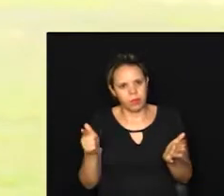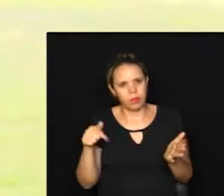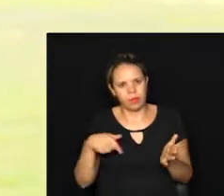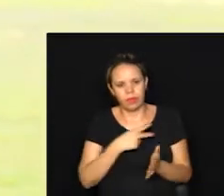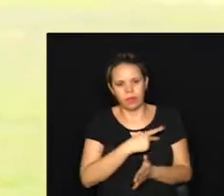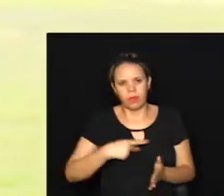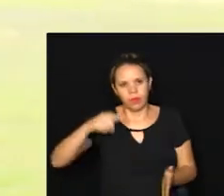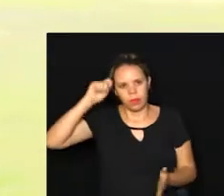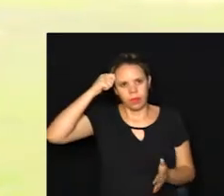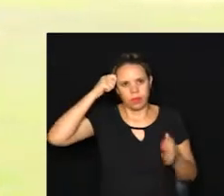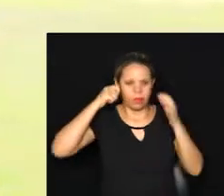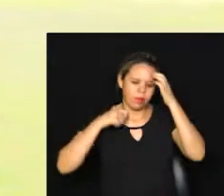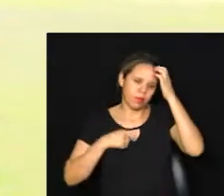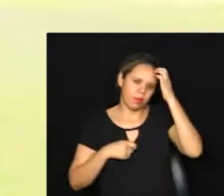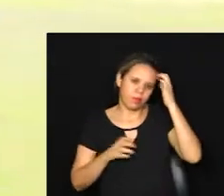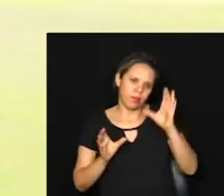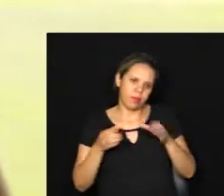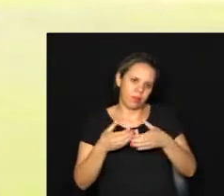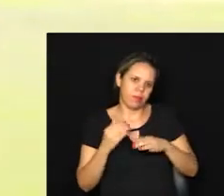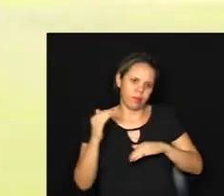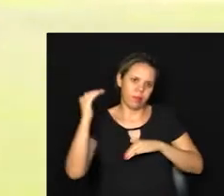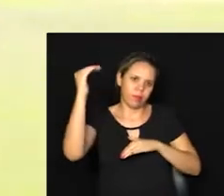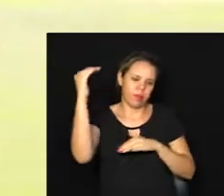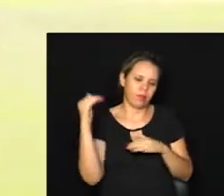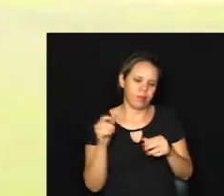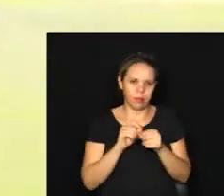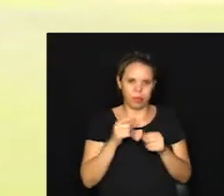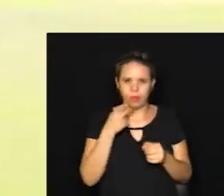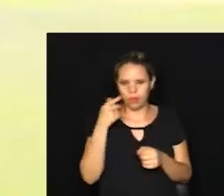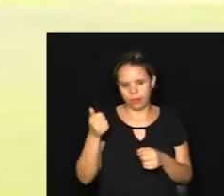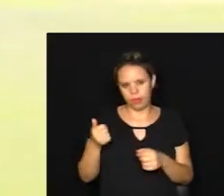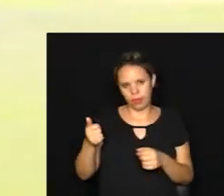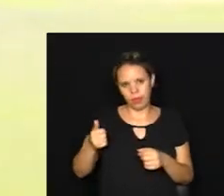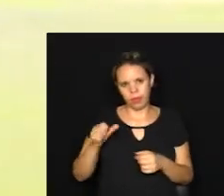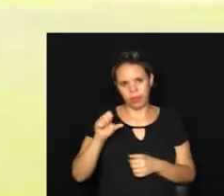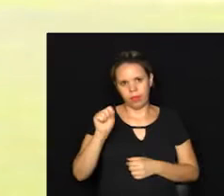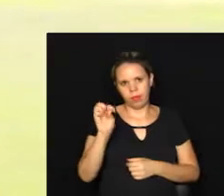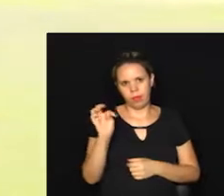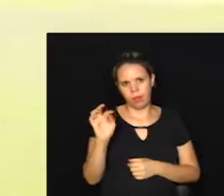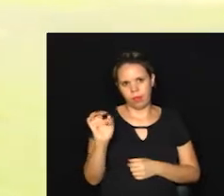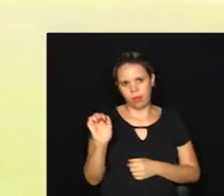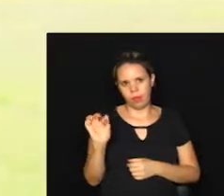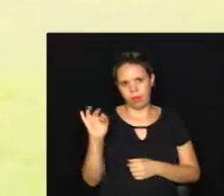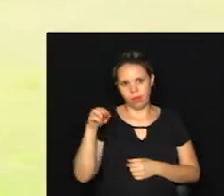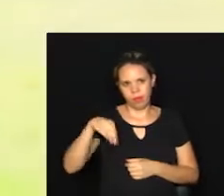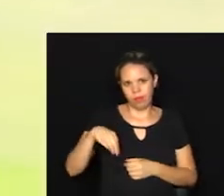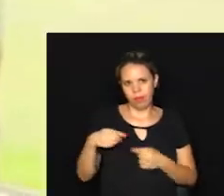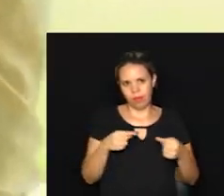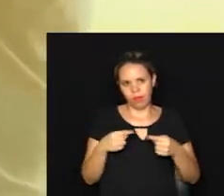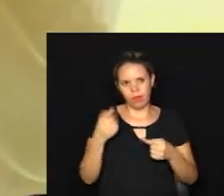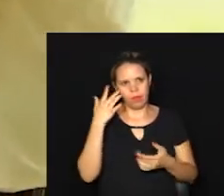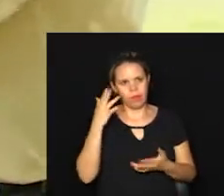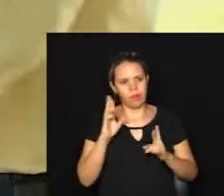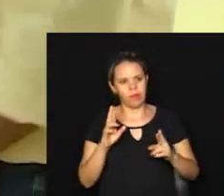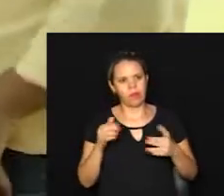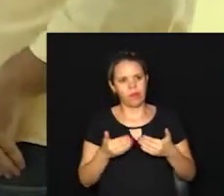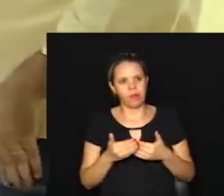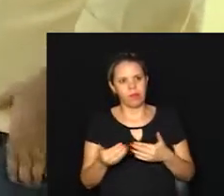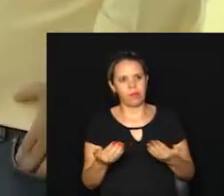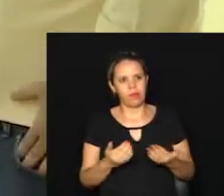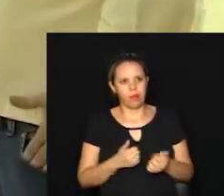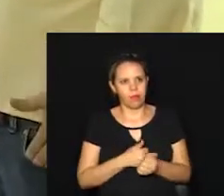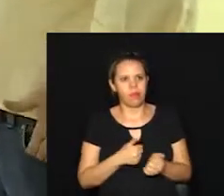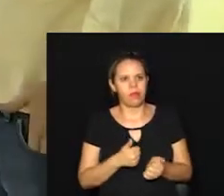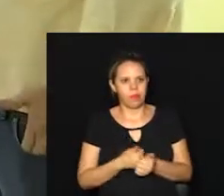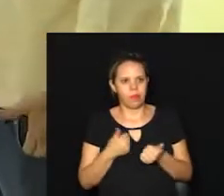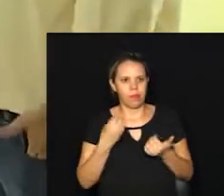Ponte Preta, é o time mandante. Então a gente vai falar primeiro com o Stefan a respeito desse derby. O que você está esperando para a partida de daqui a pouco?